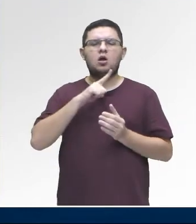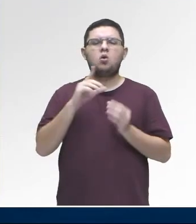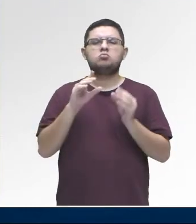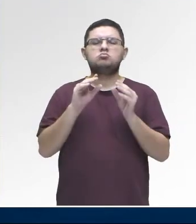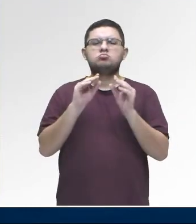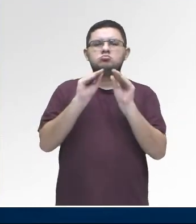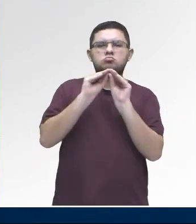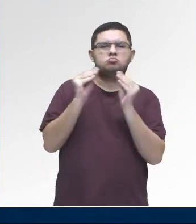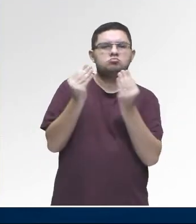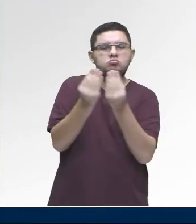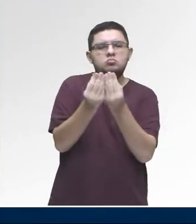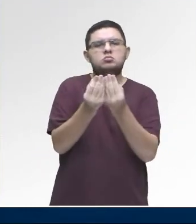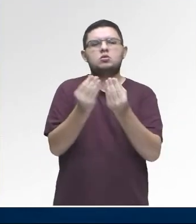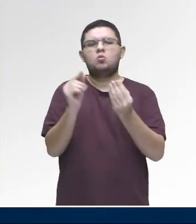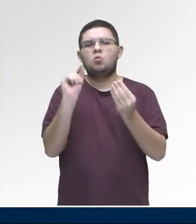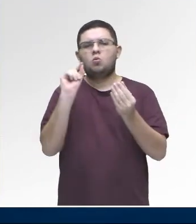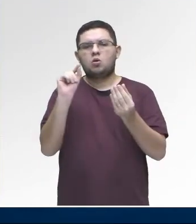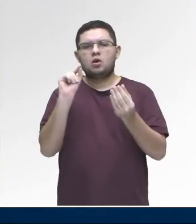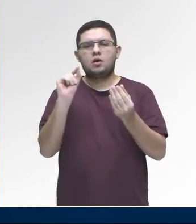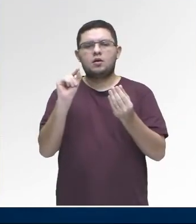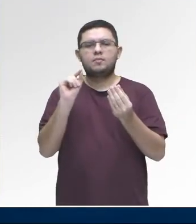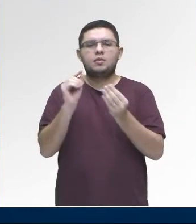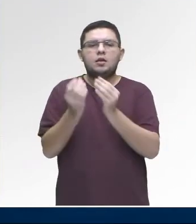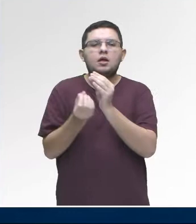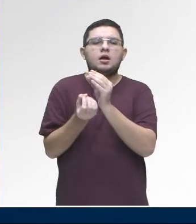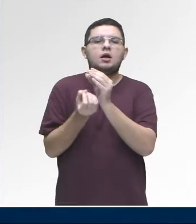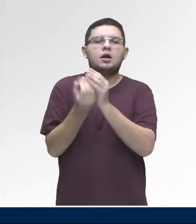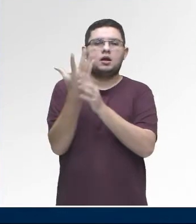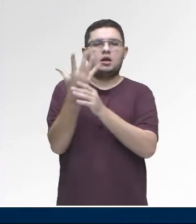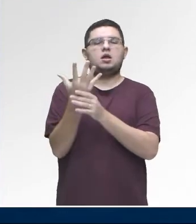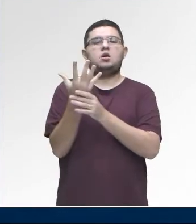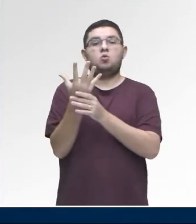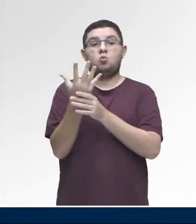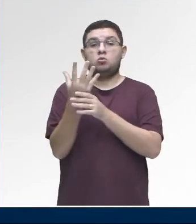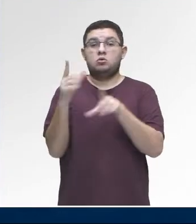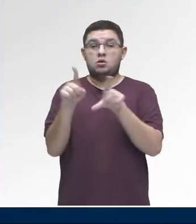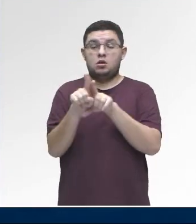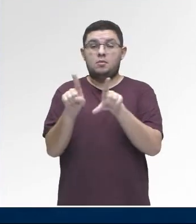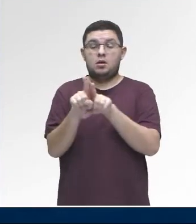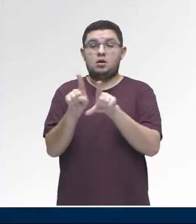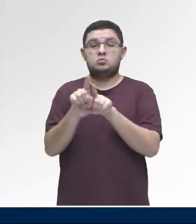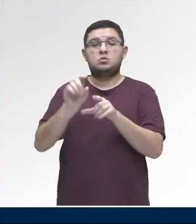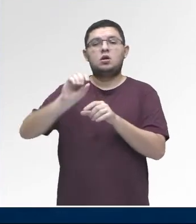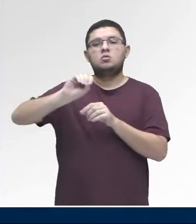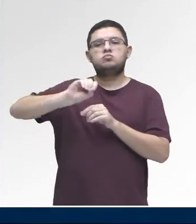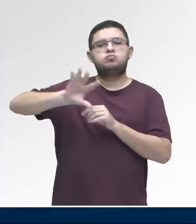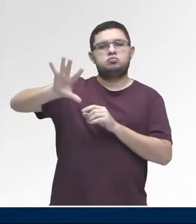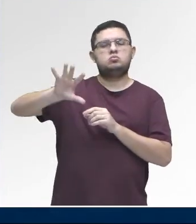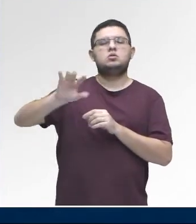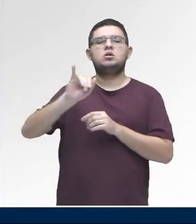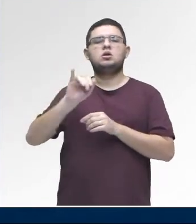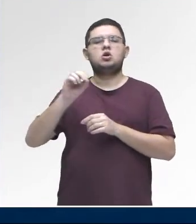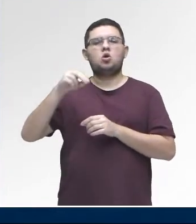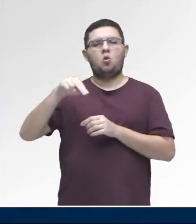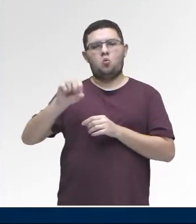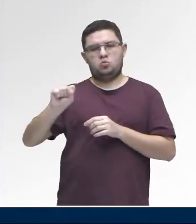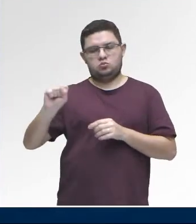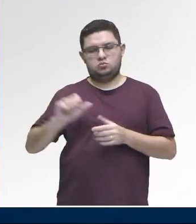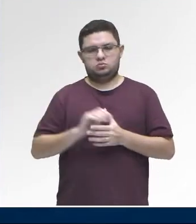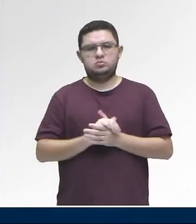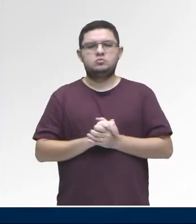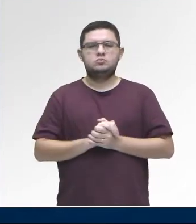substâncias que formam e liberam íons. E os equilíbrios iônicos